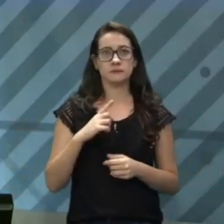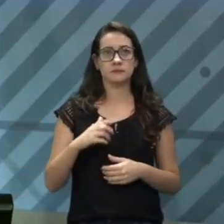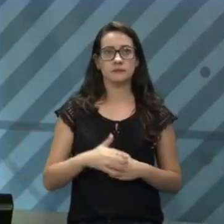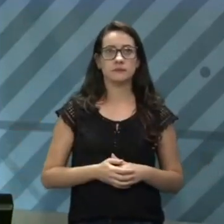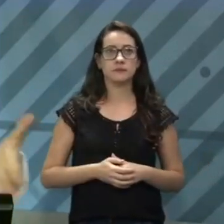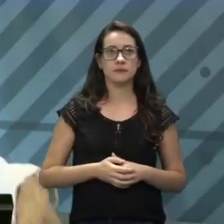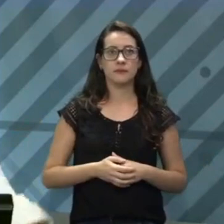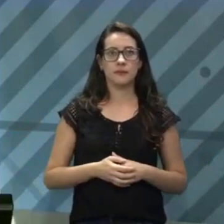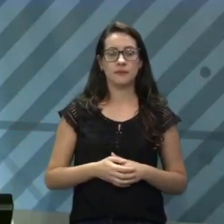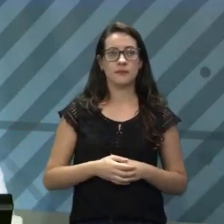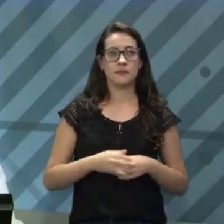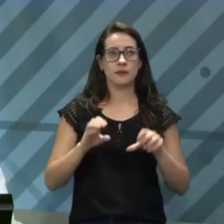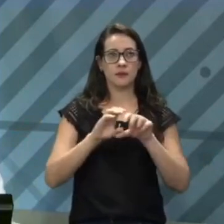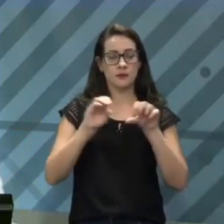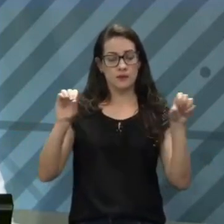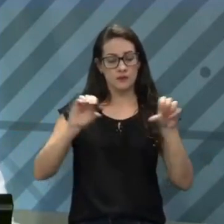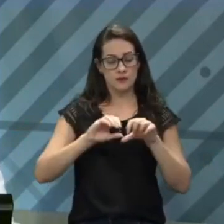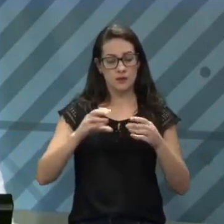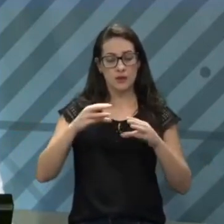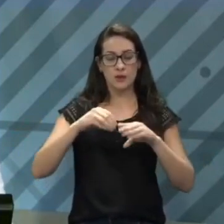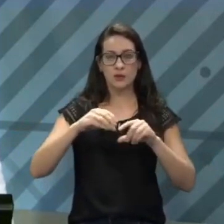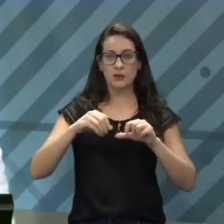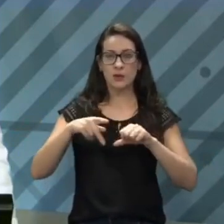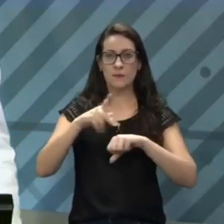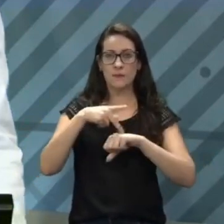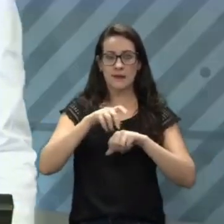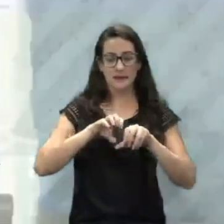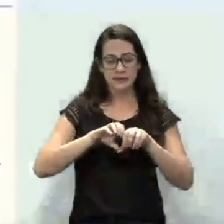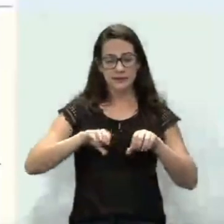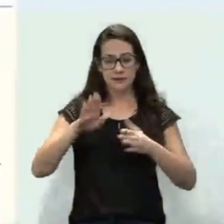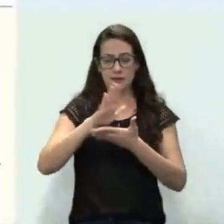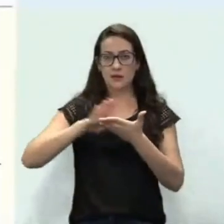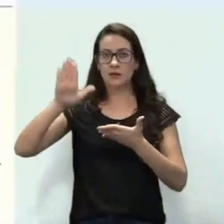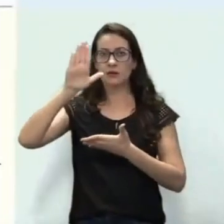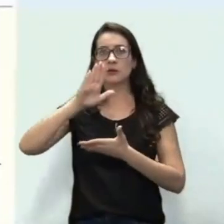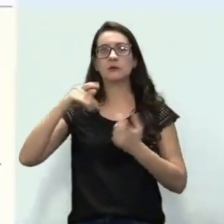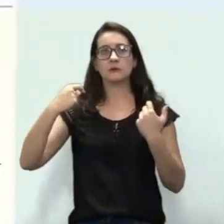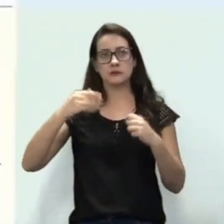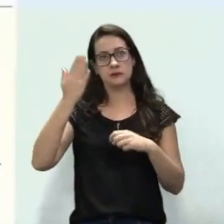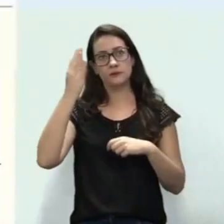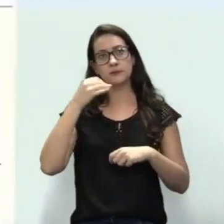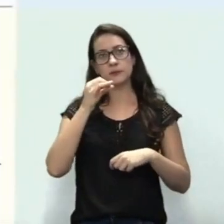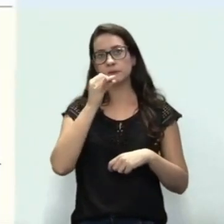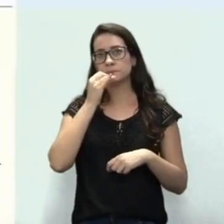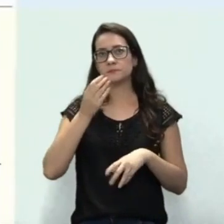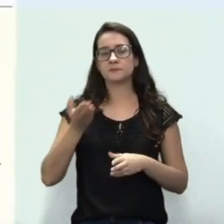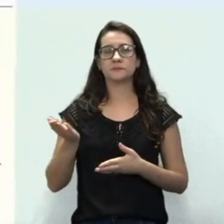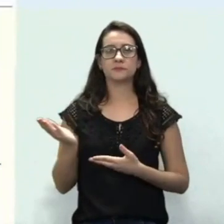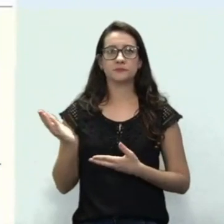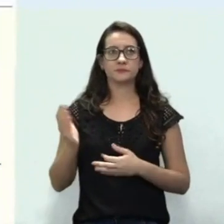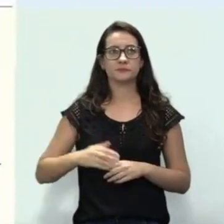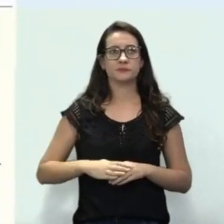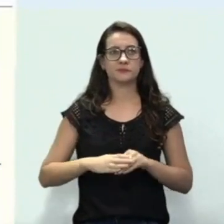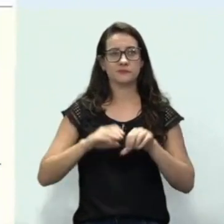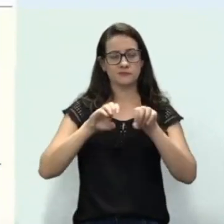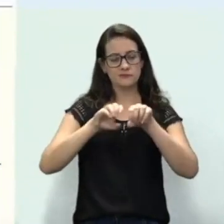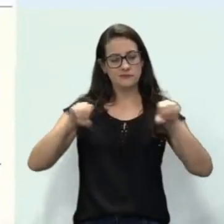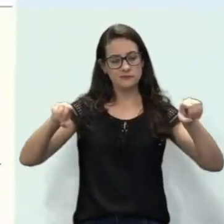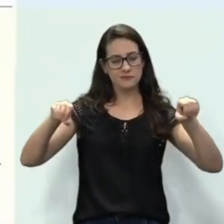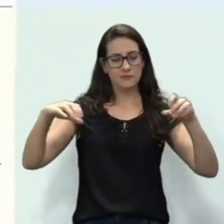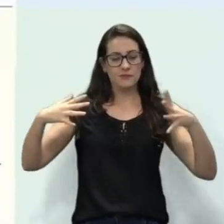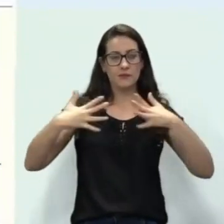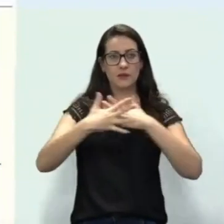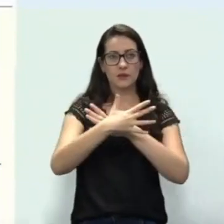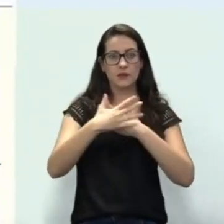dentro do dimensionamento do concreto armado. Vamos ver aqui no exemplo que nós temos a armadura transversal para